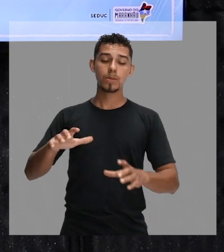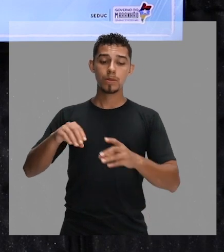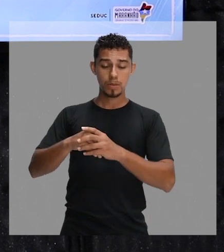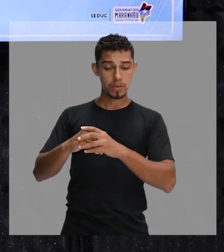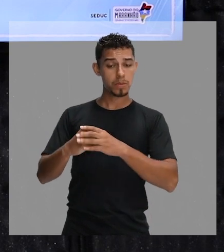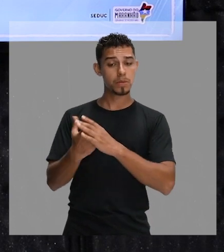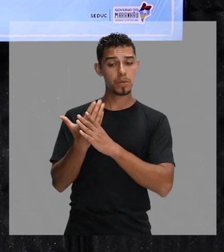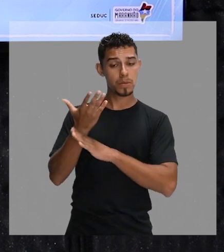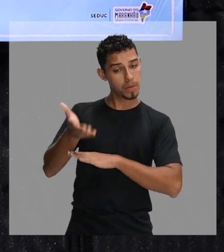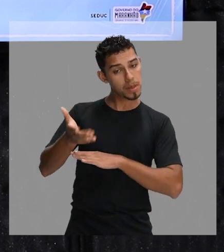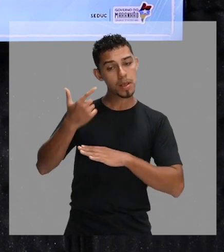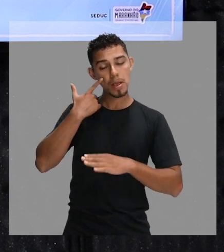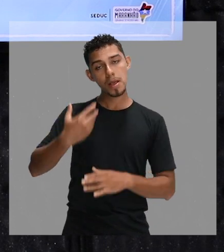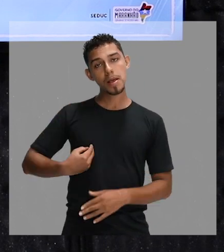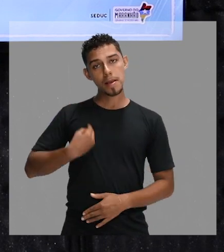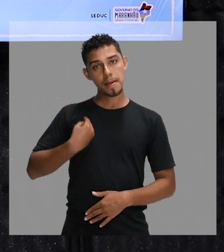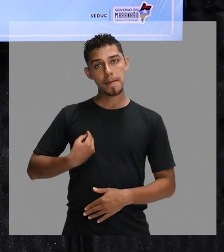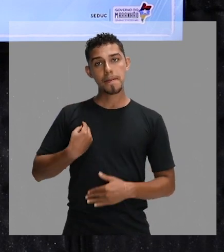crosta terrestre.